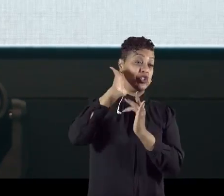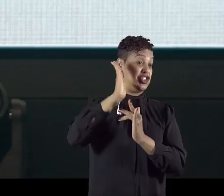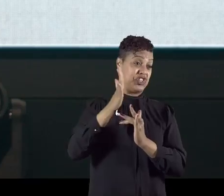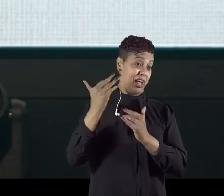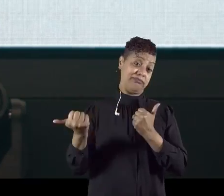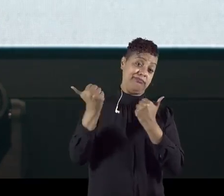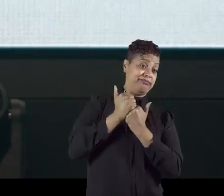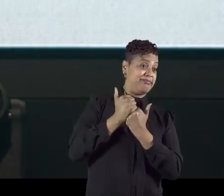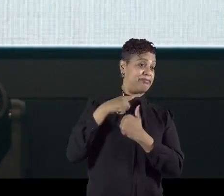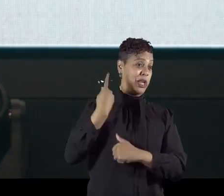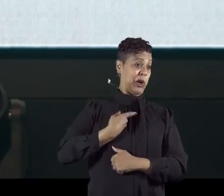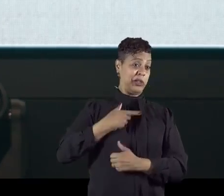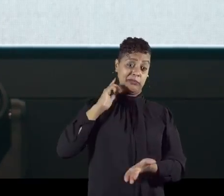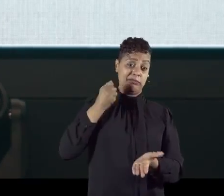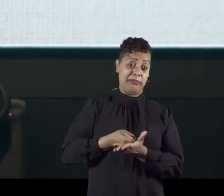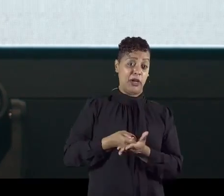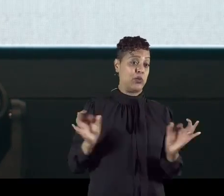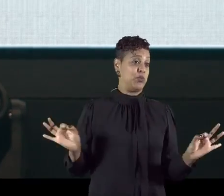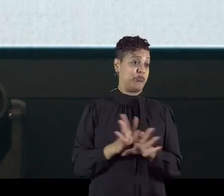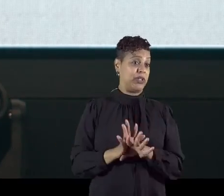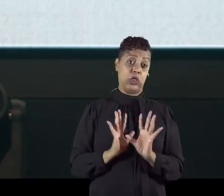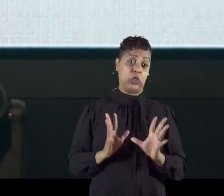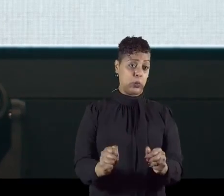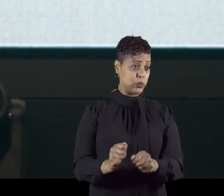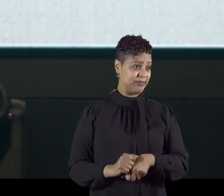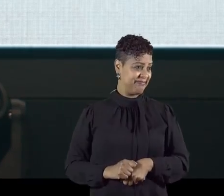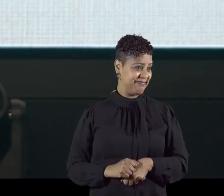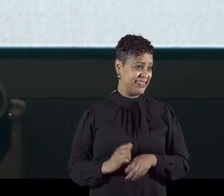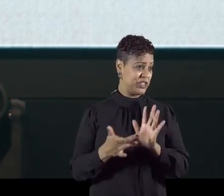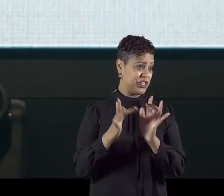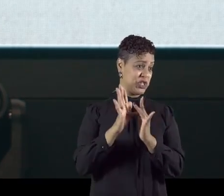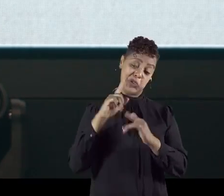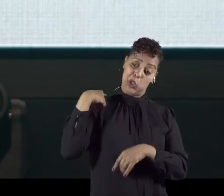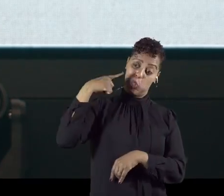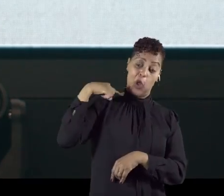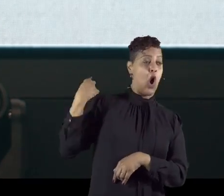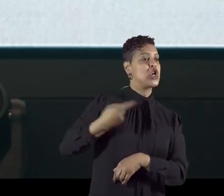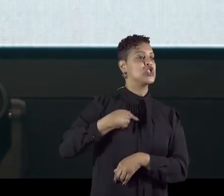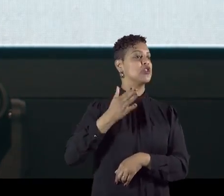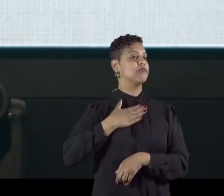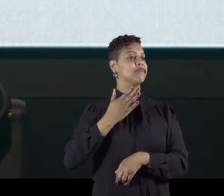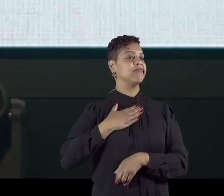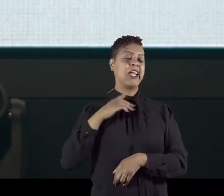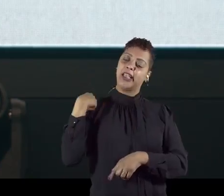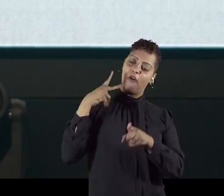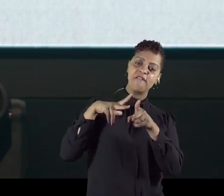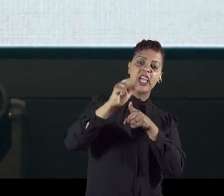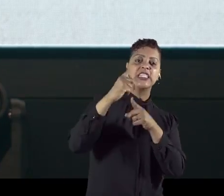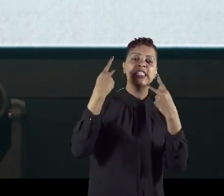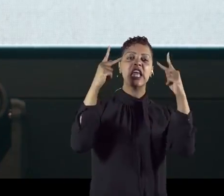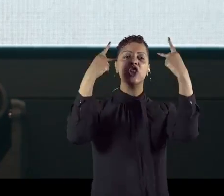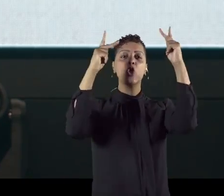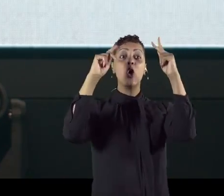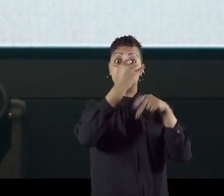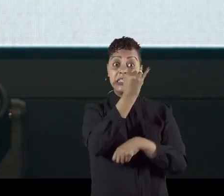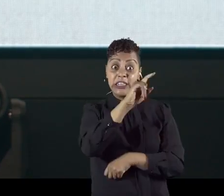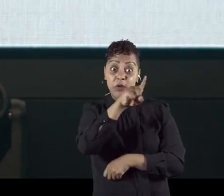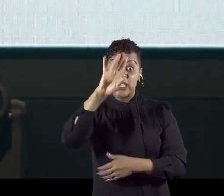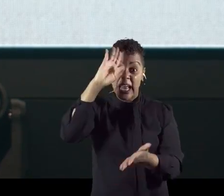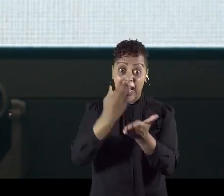glória a Deus então quem é que quer ver você dor e quem é cabeça do sinal Aquele que crer